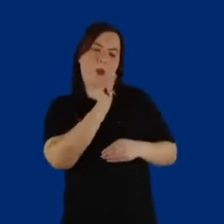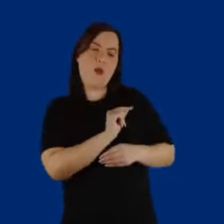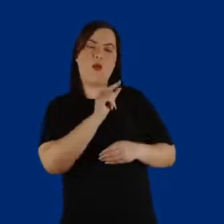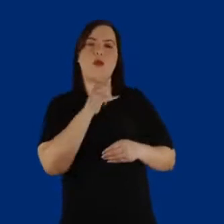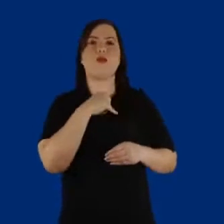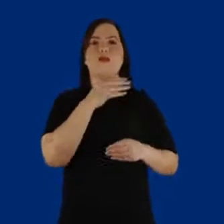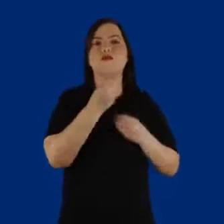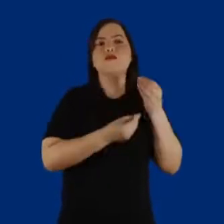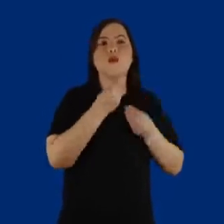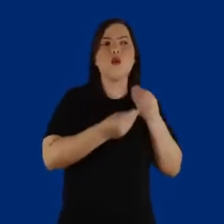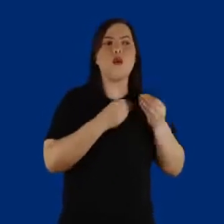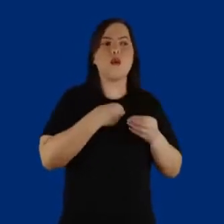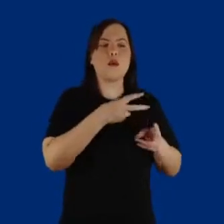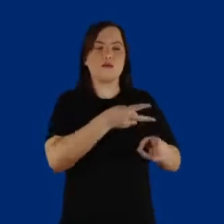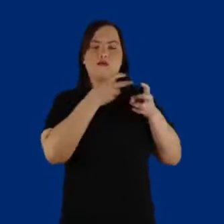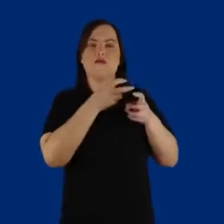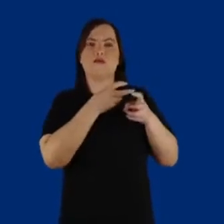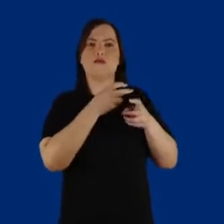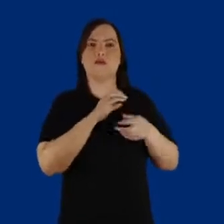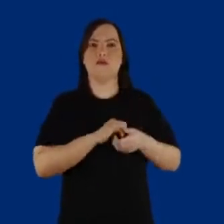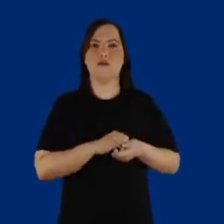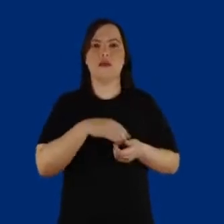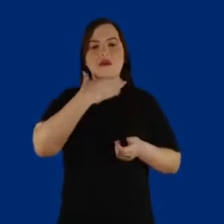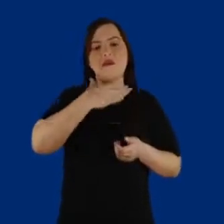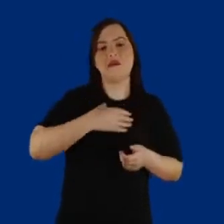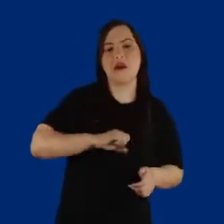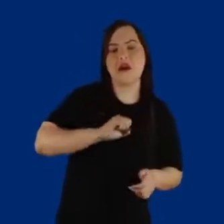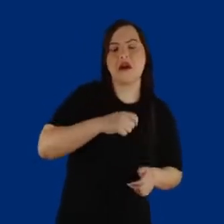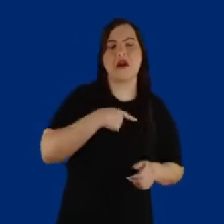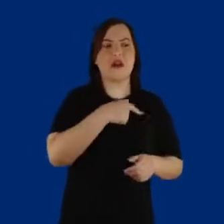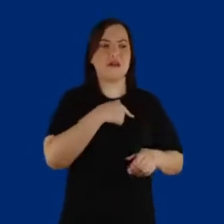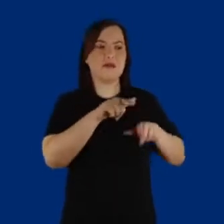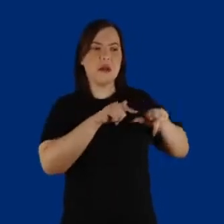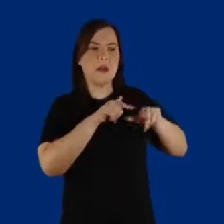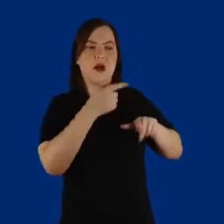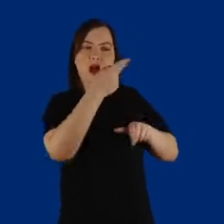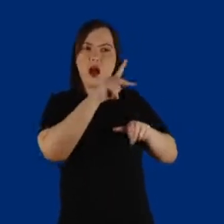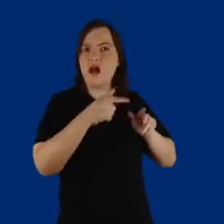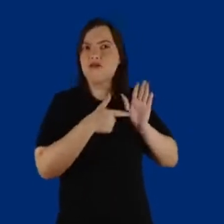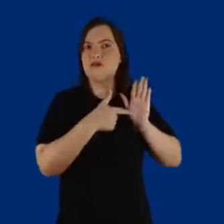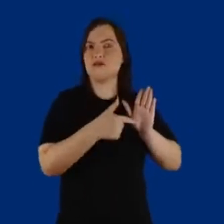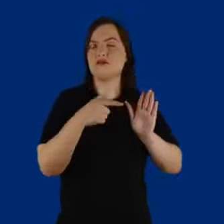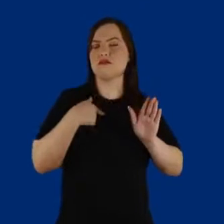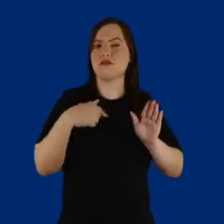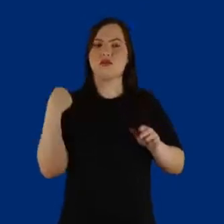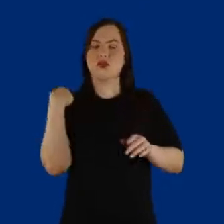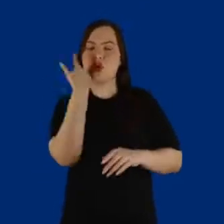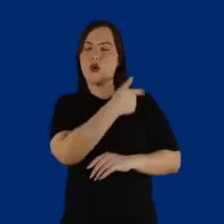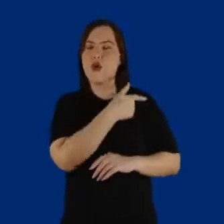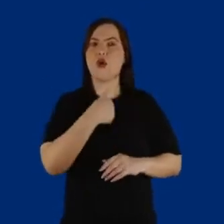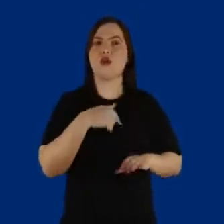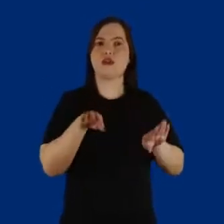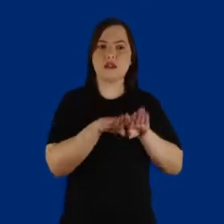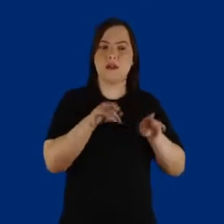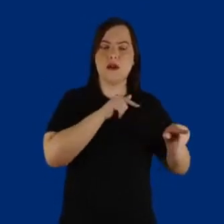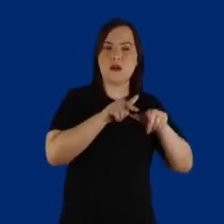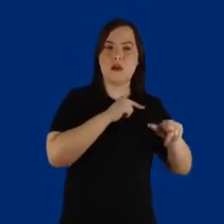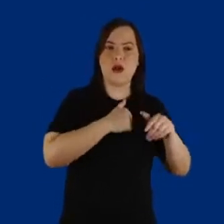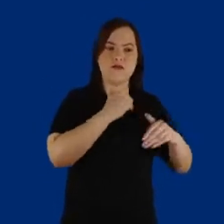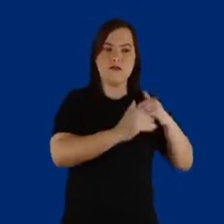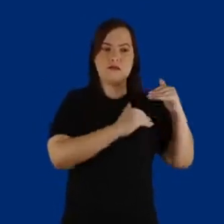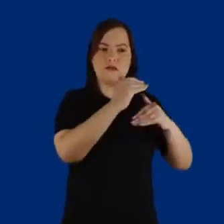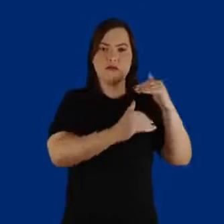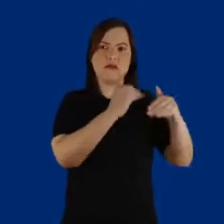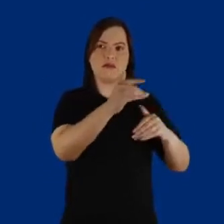De que forma ela identifica o Paulo Freire nesses trabalhos que ela apresentou aqui para a gente e nos trabalhos que ela